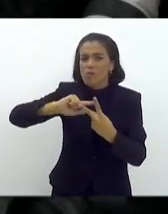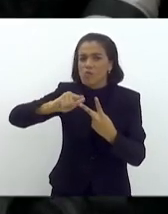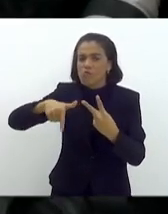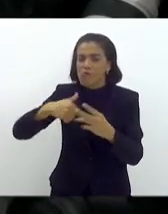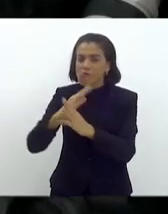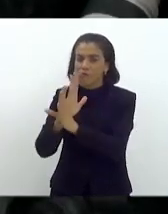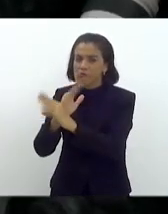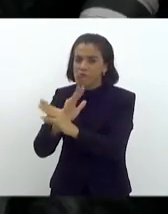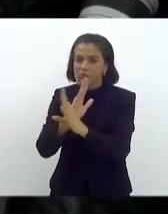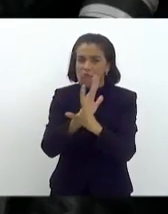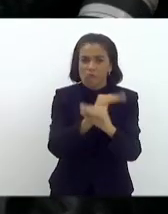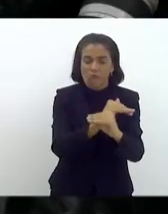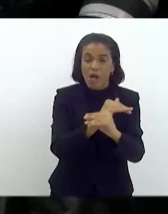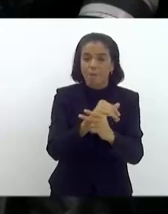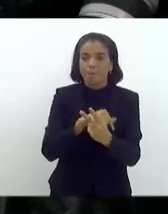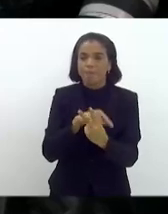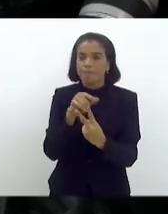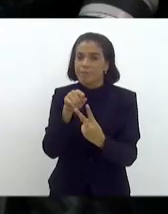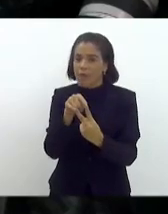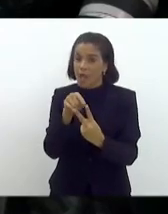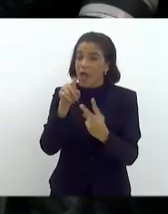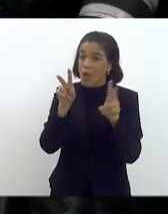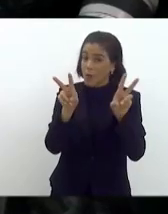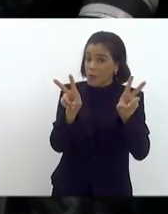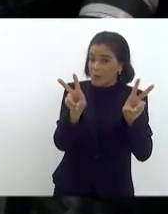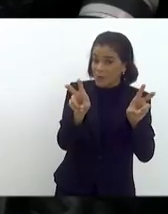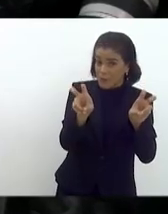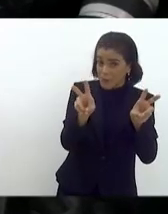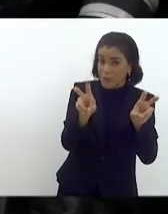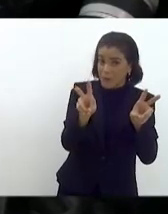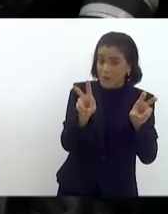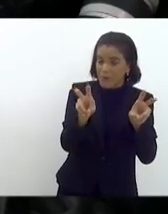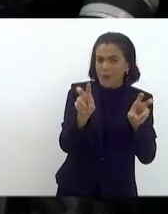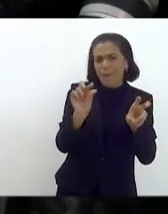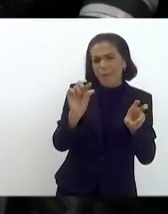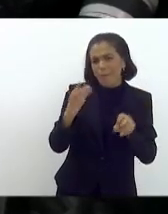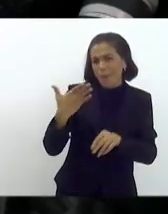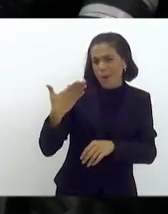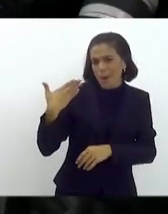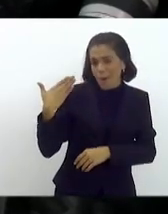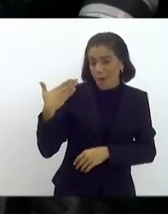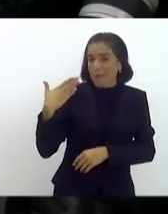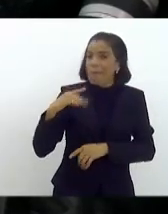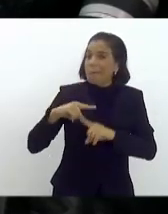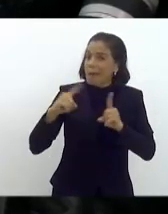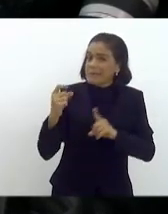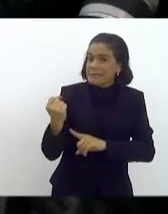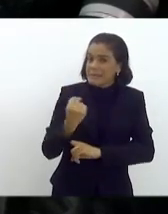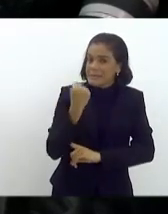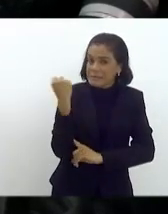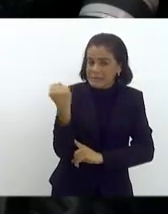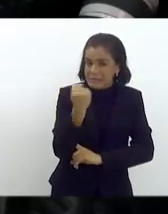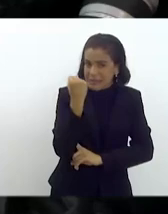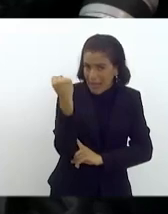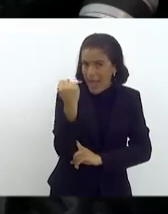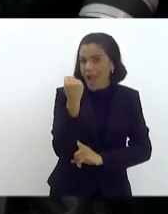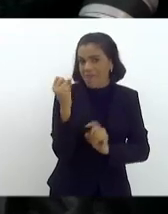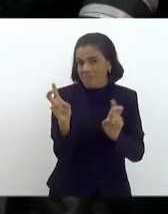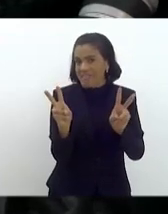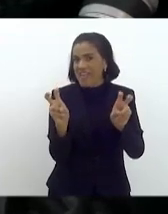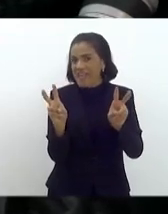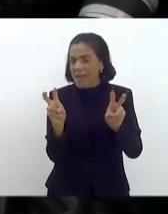a primeira que é um tema bastante recente mas muito grave principalmente